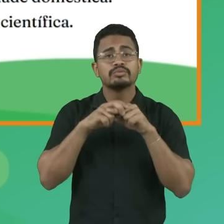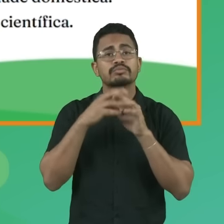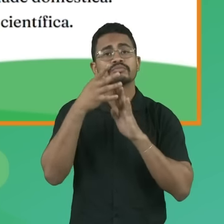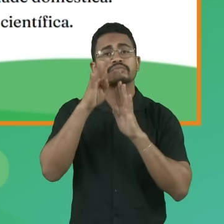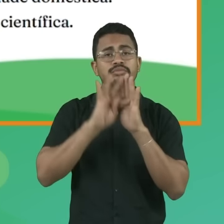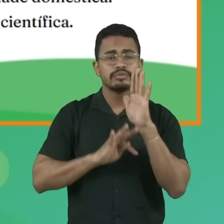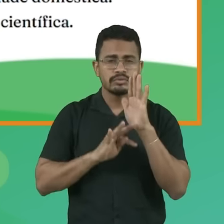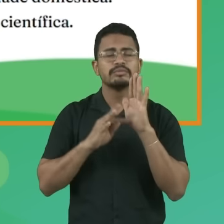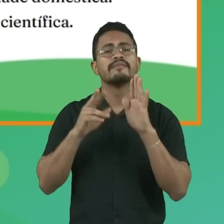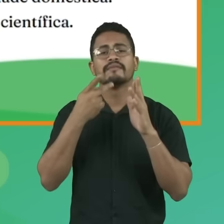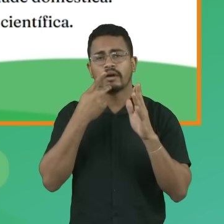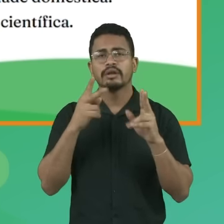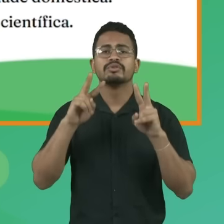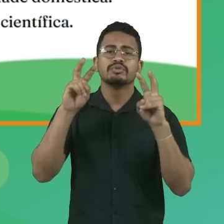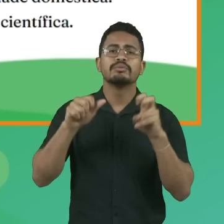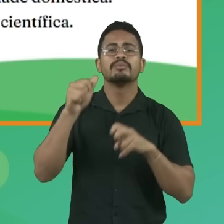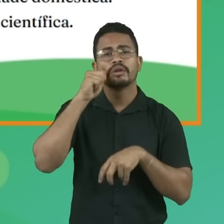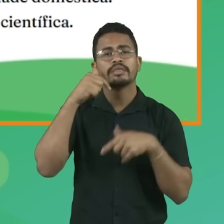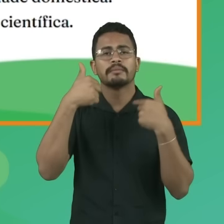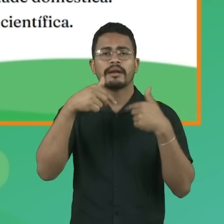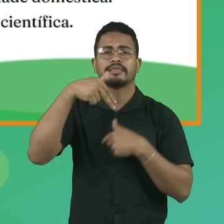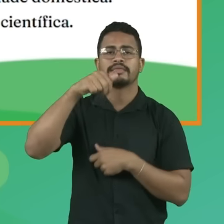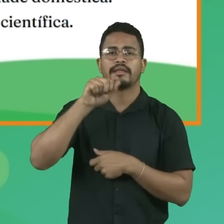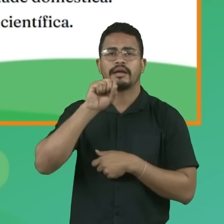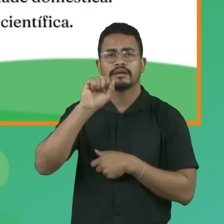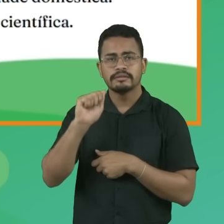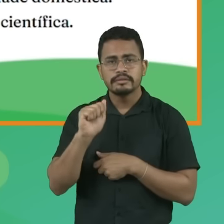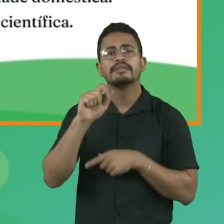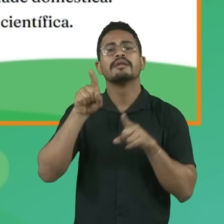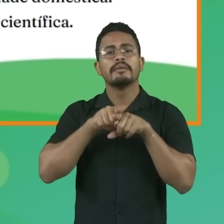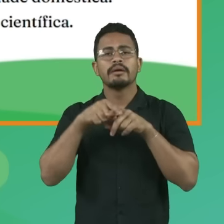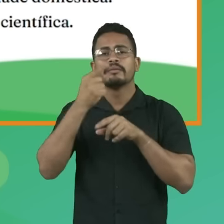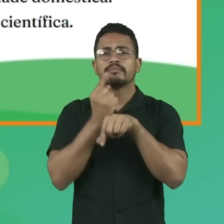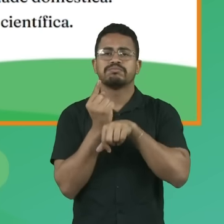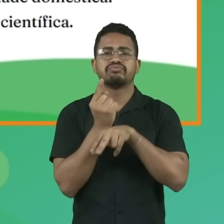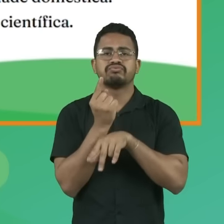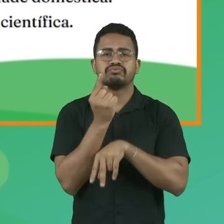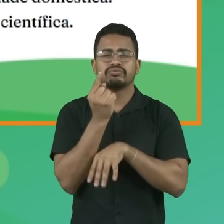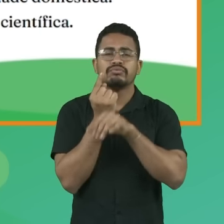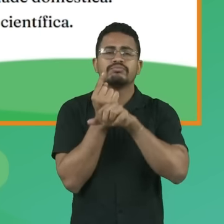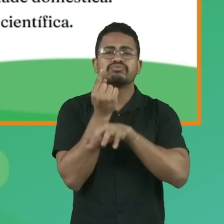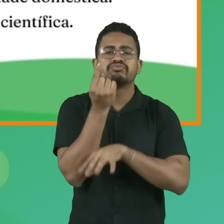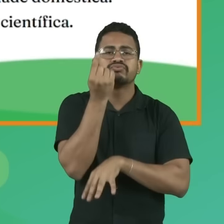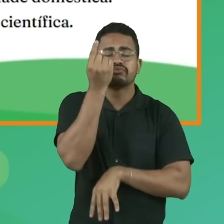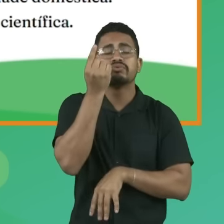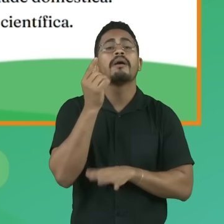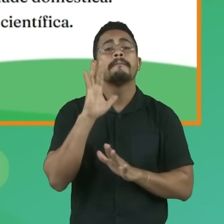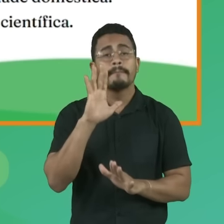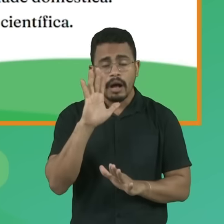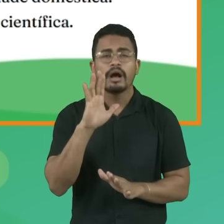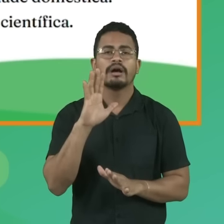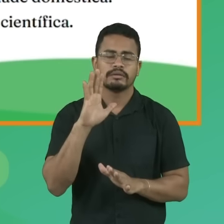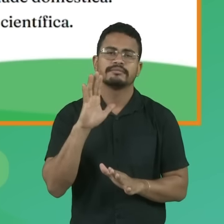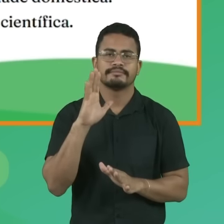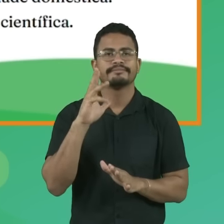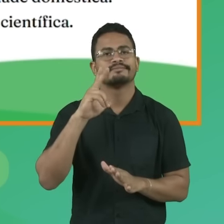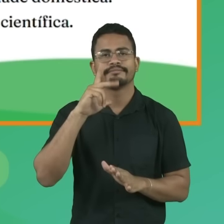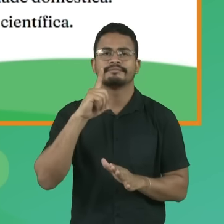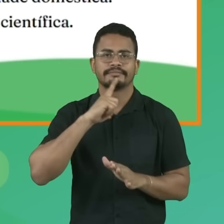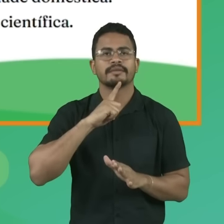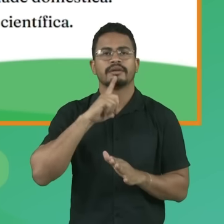das mulheres, na NASA, das mulheres que vão ao espaço que é um número ainda muito pequeno, mas que tem essa classe que foi aberta com